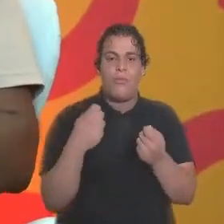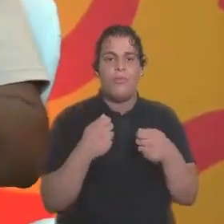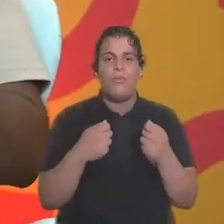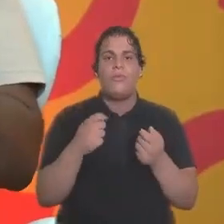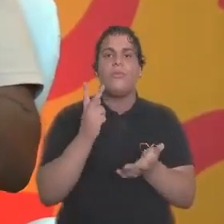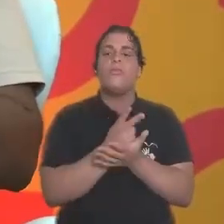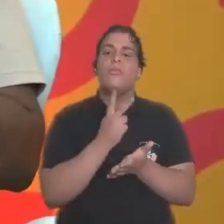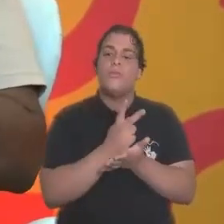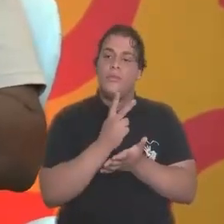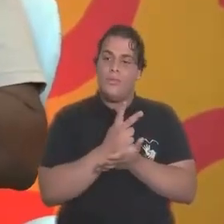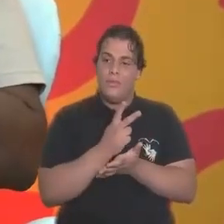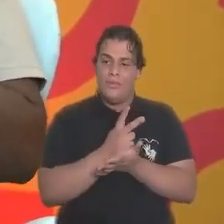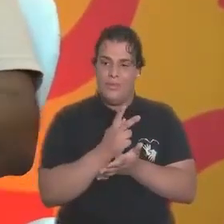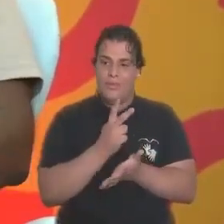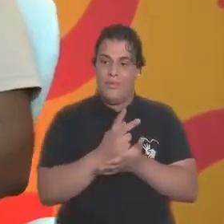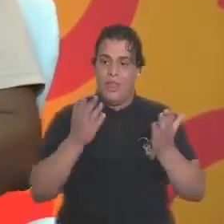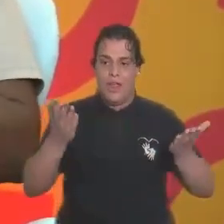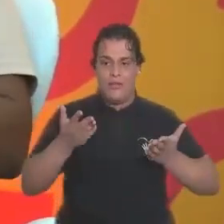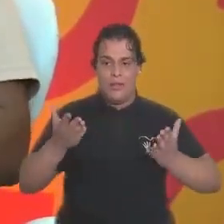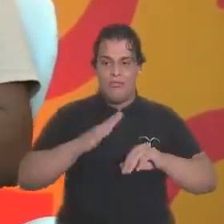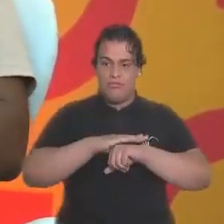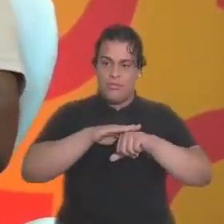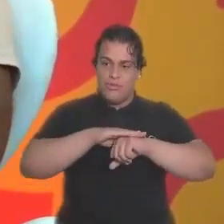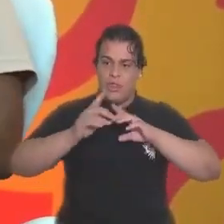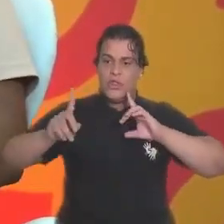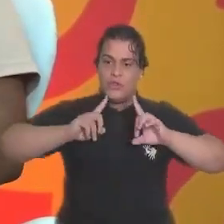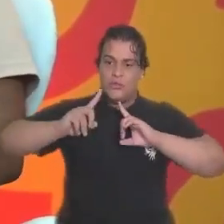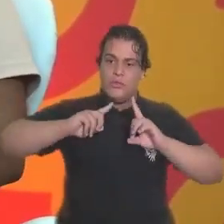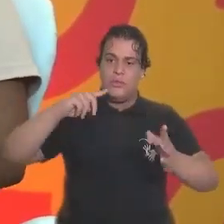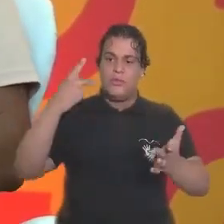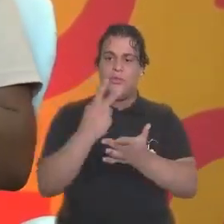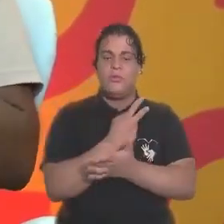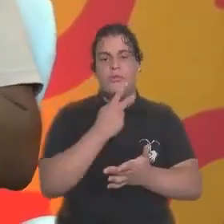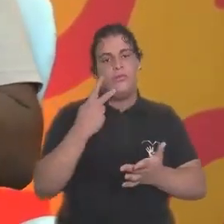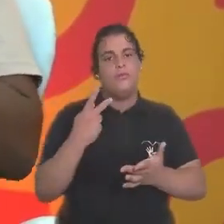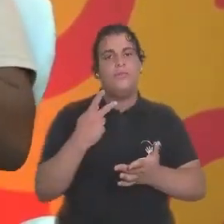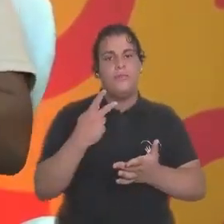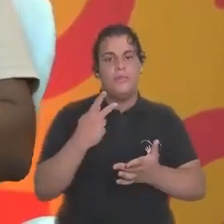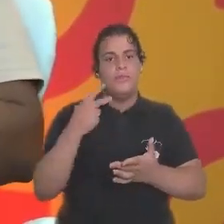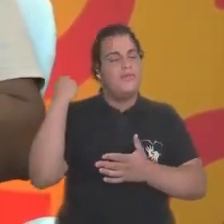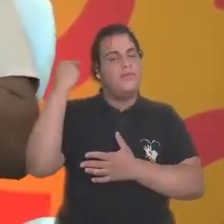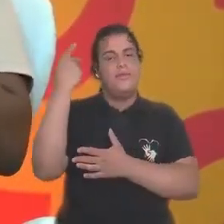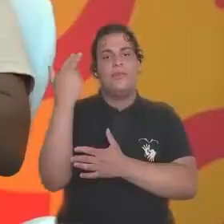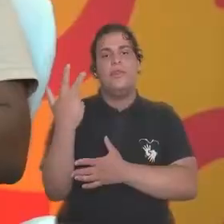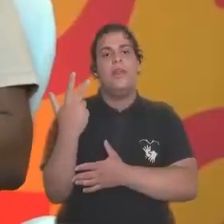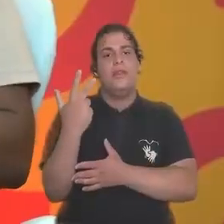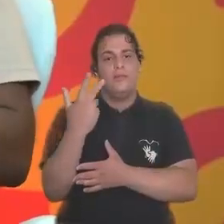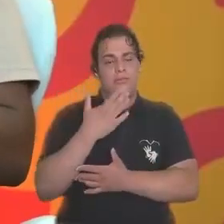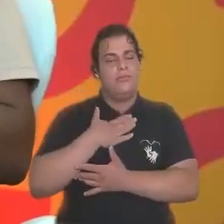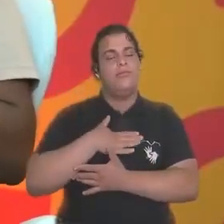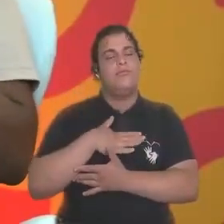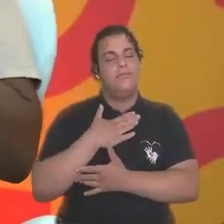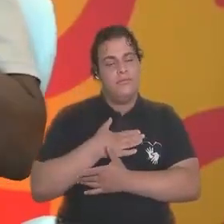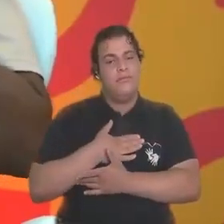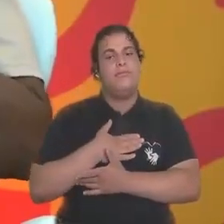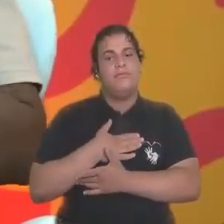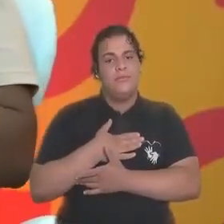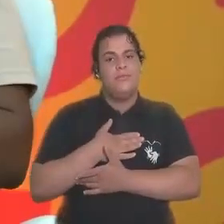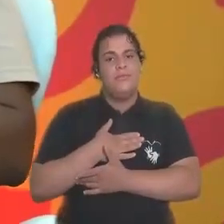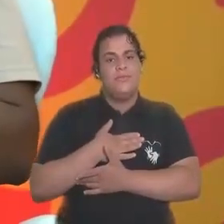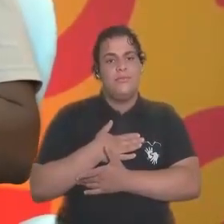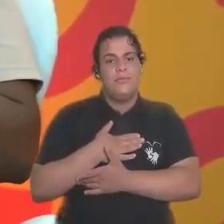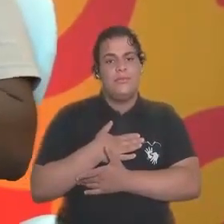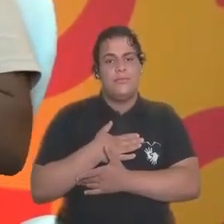sempre. Então, essa conversa, esse diálogo que foi acontecendo com o Rafael foi muito natural, muito tranquilo, e a coisa